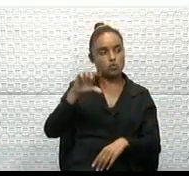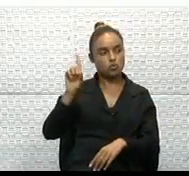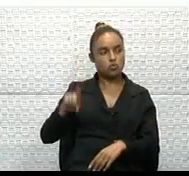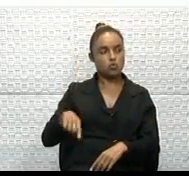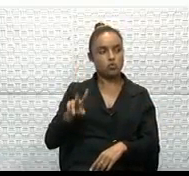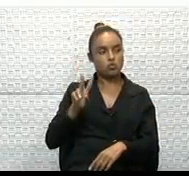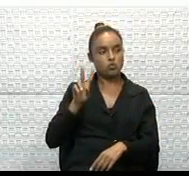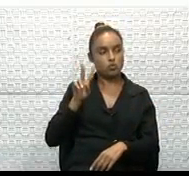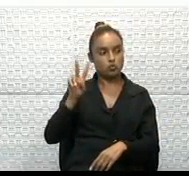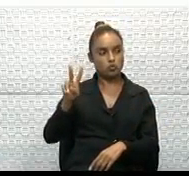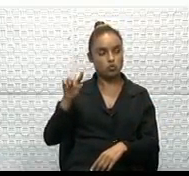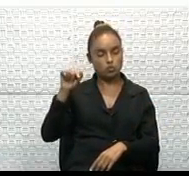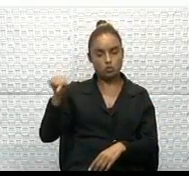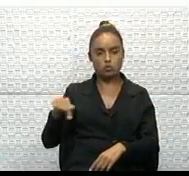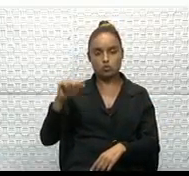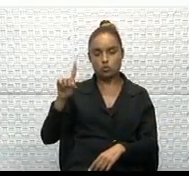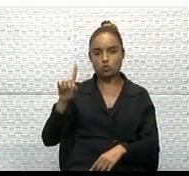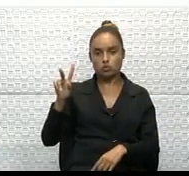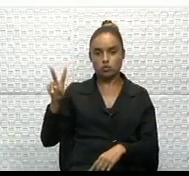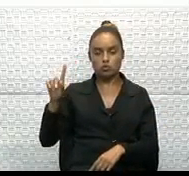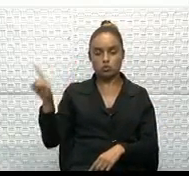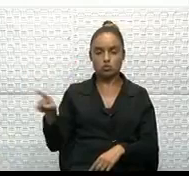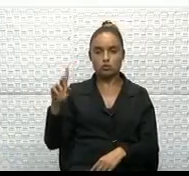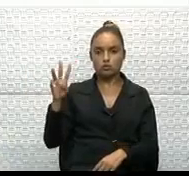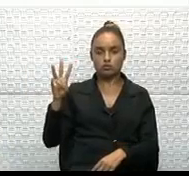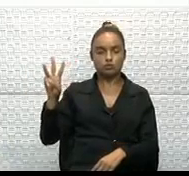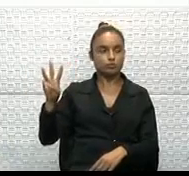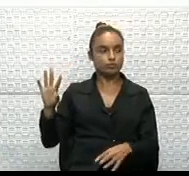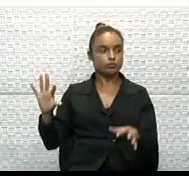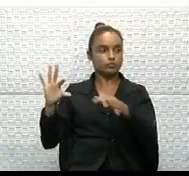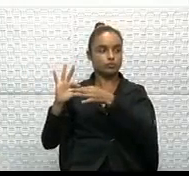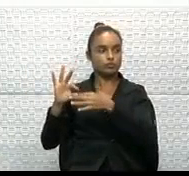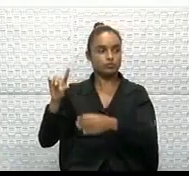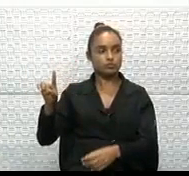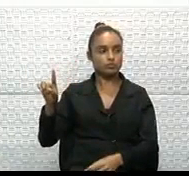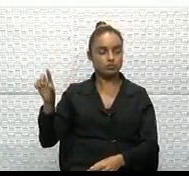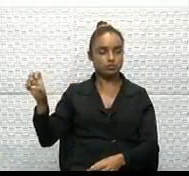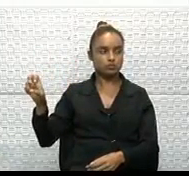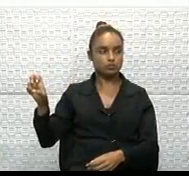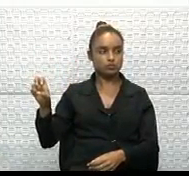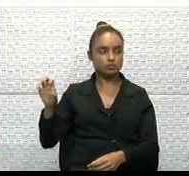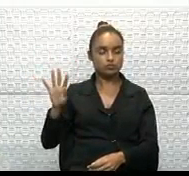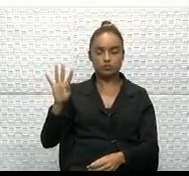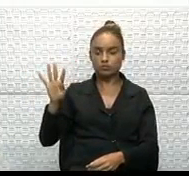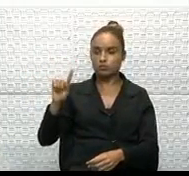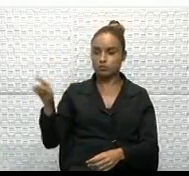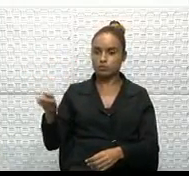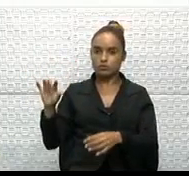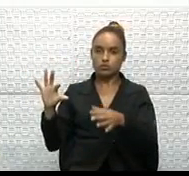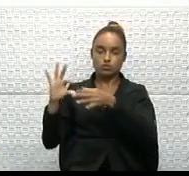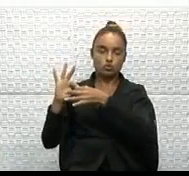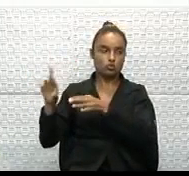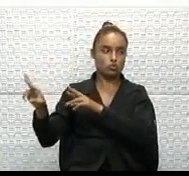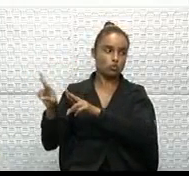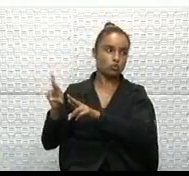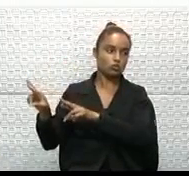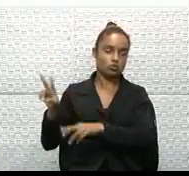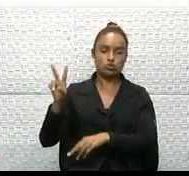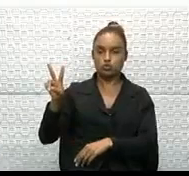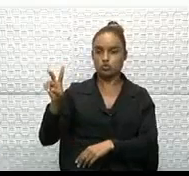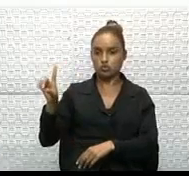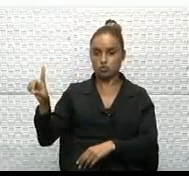está relacionado com o 12, o 3 está relacionado com o 15 e o 4 está relacionado com o